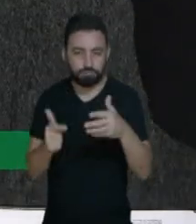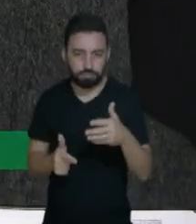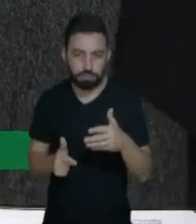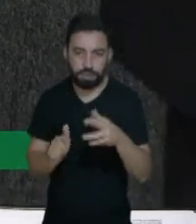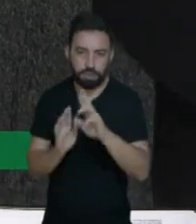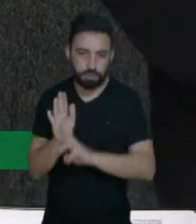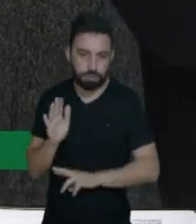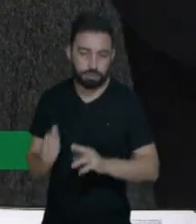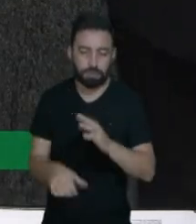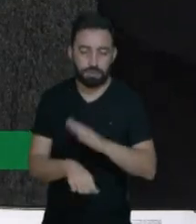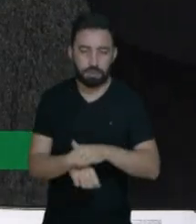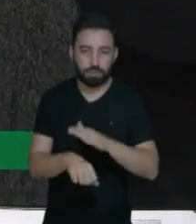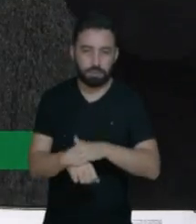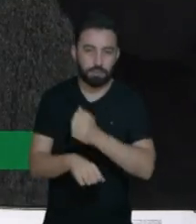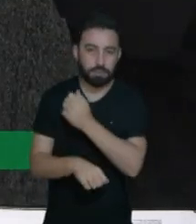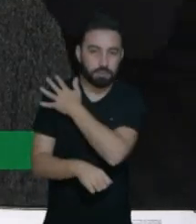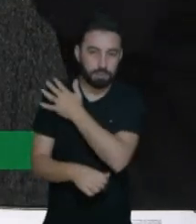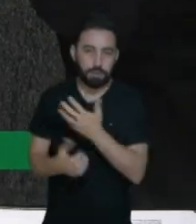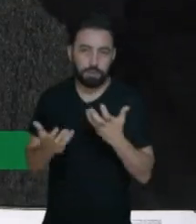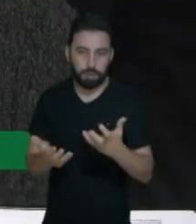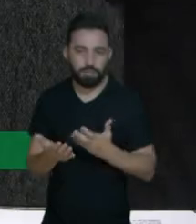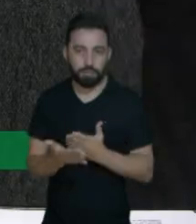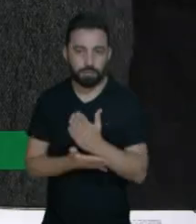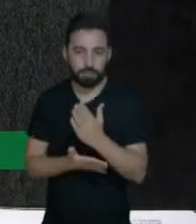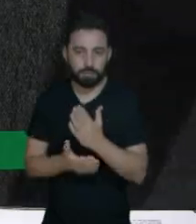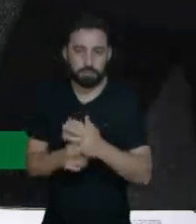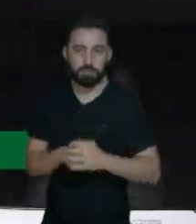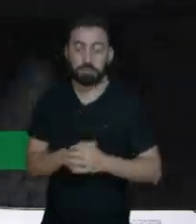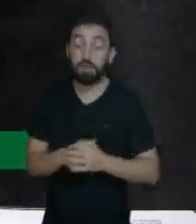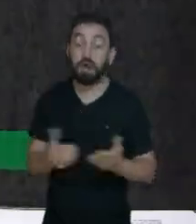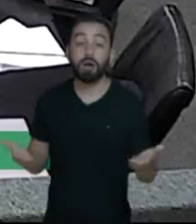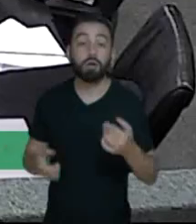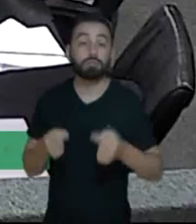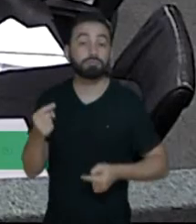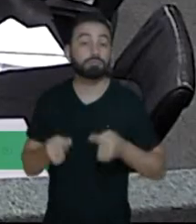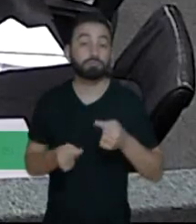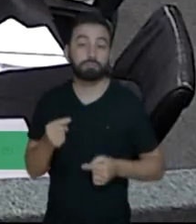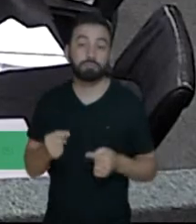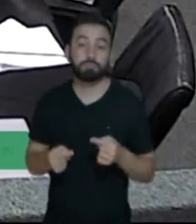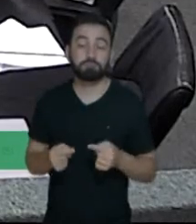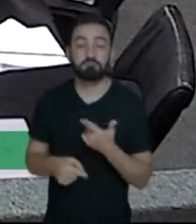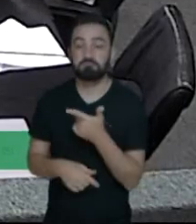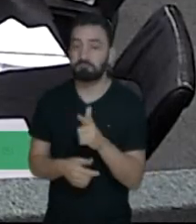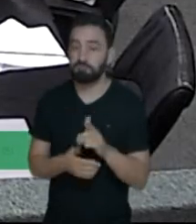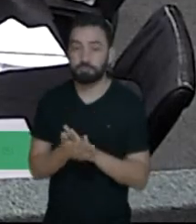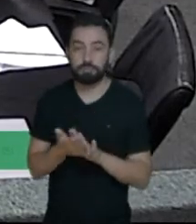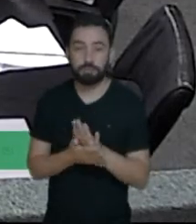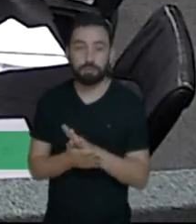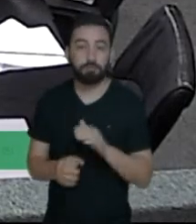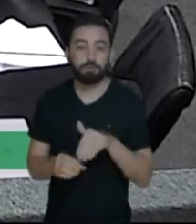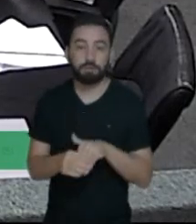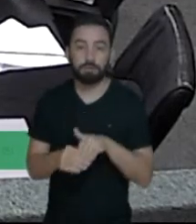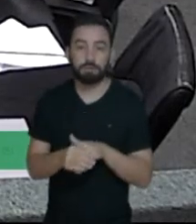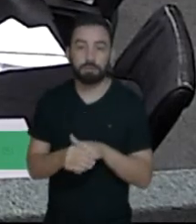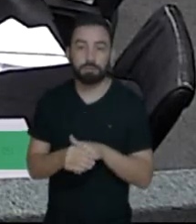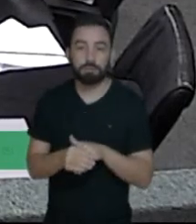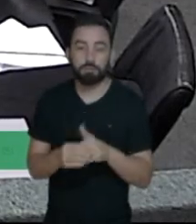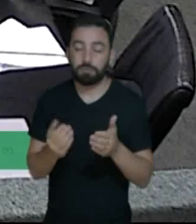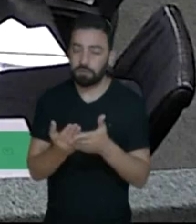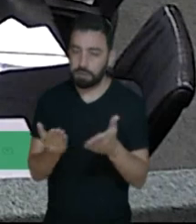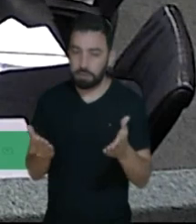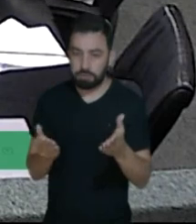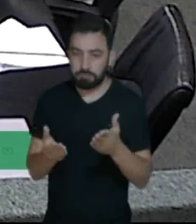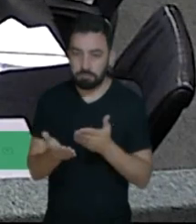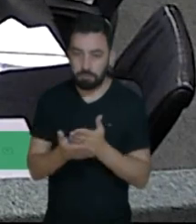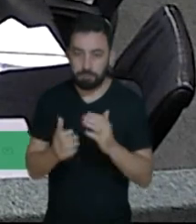209/2021 Bernades é pela aprovação da matéria o qual coloco em discussão não havendo quem querer discutir em votação os deputados que